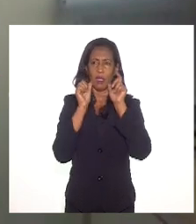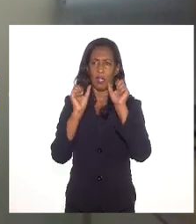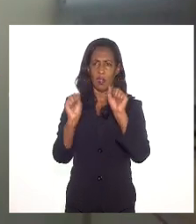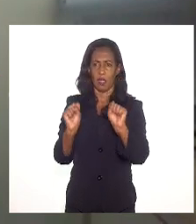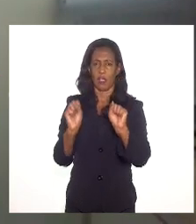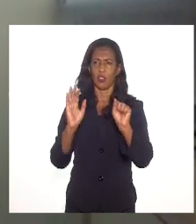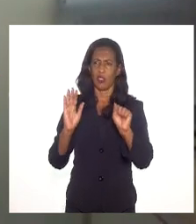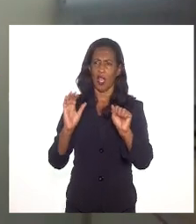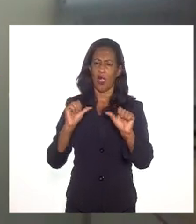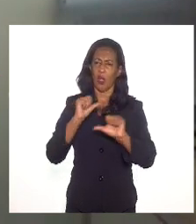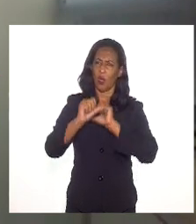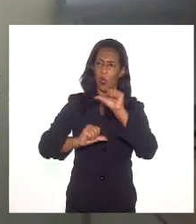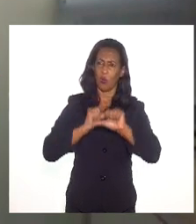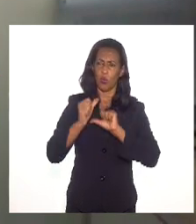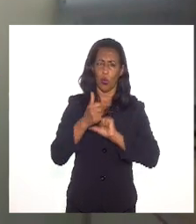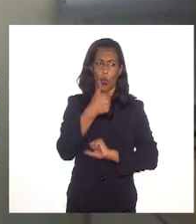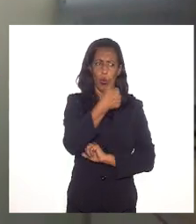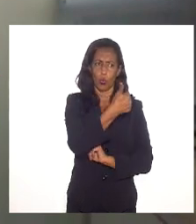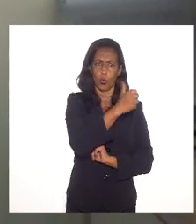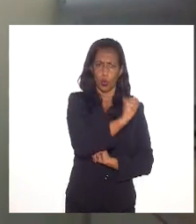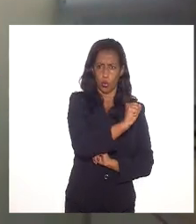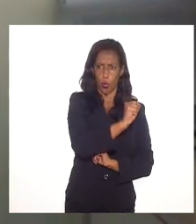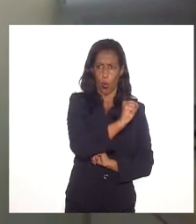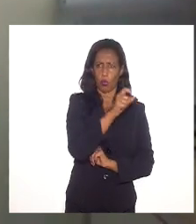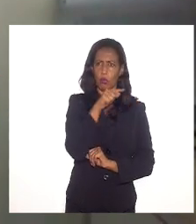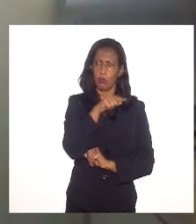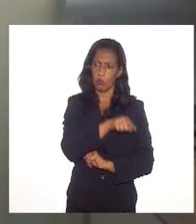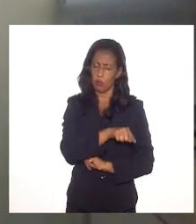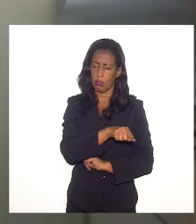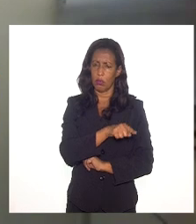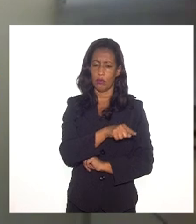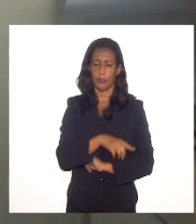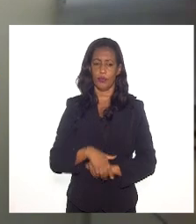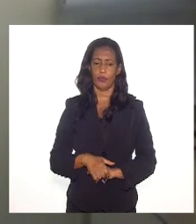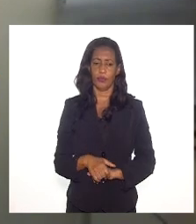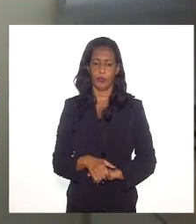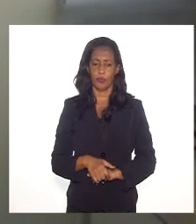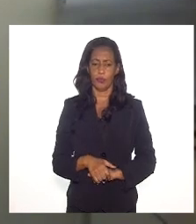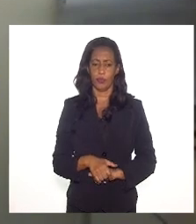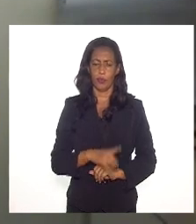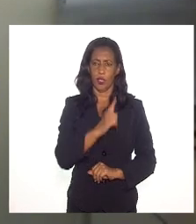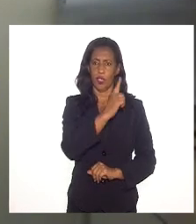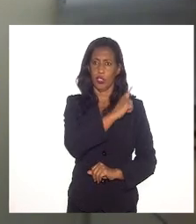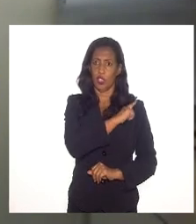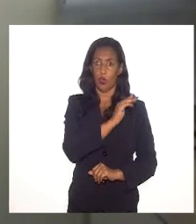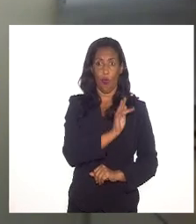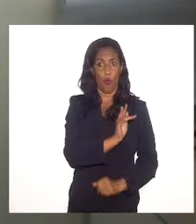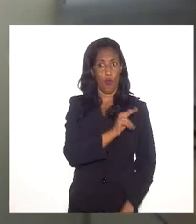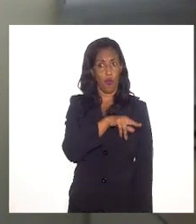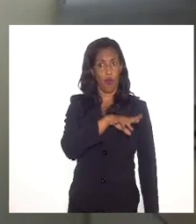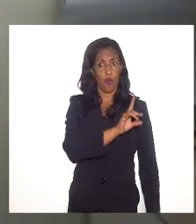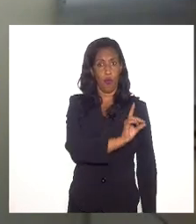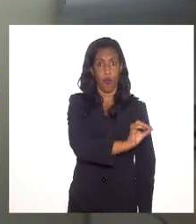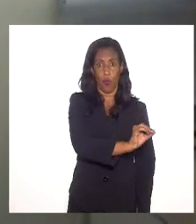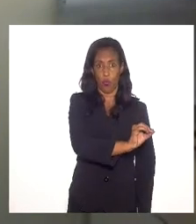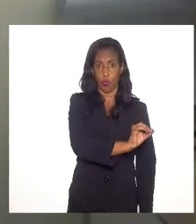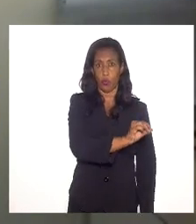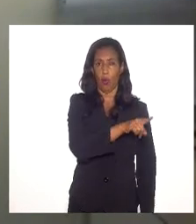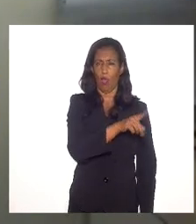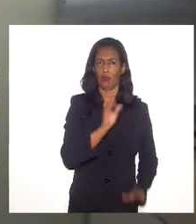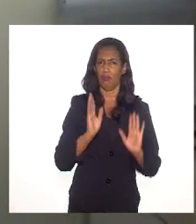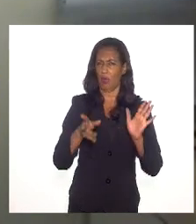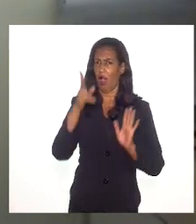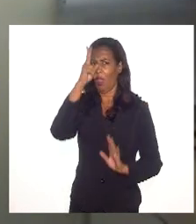modificações, um no 18, que diz respeito à gestão do fundo. Só há de